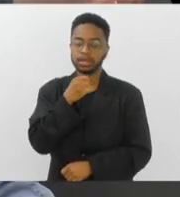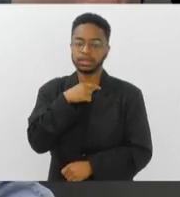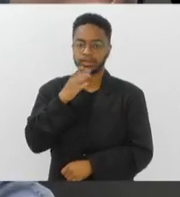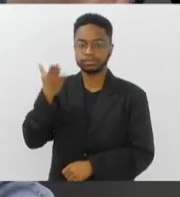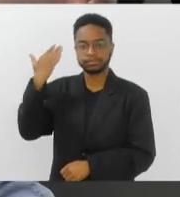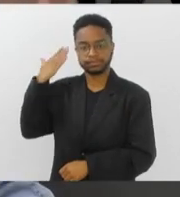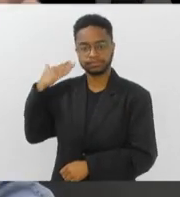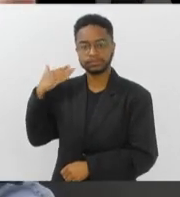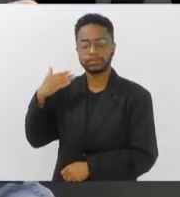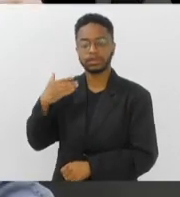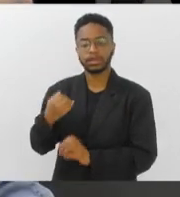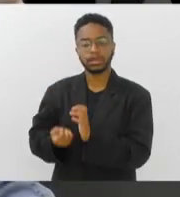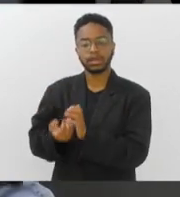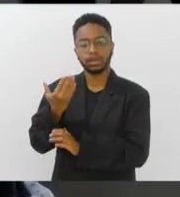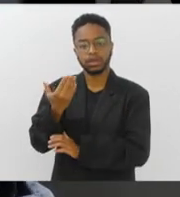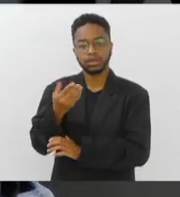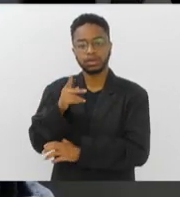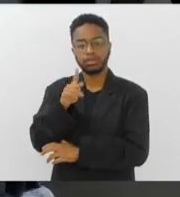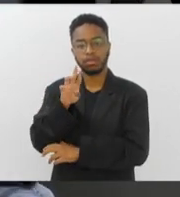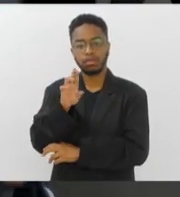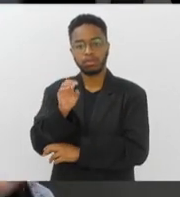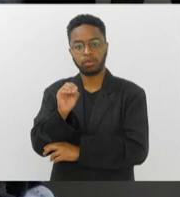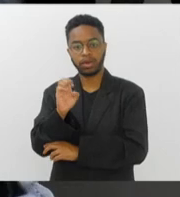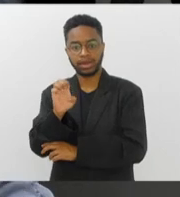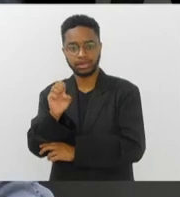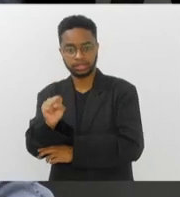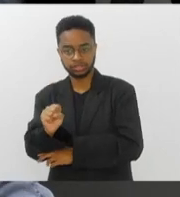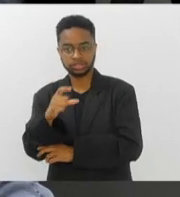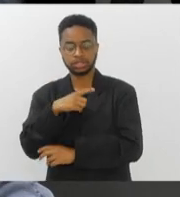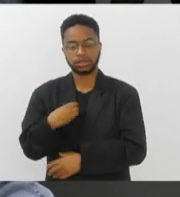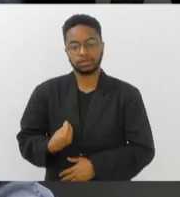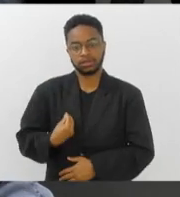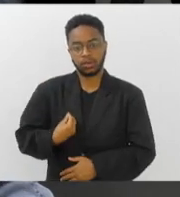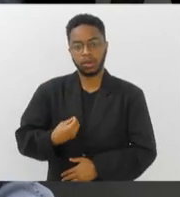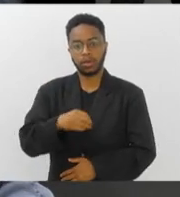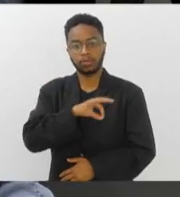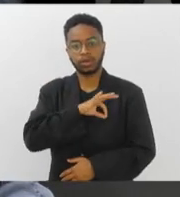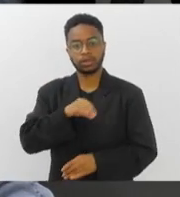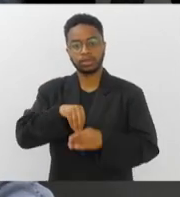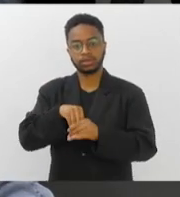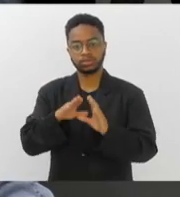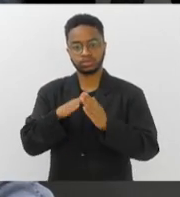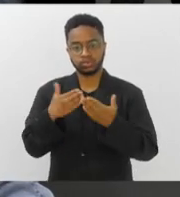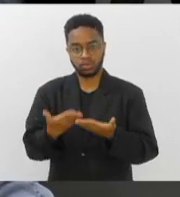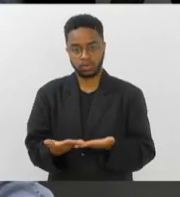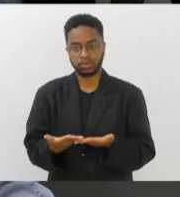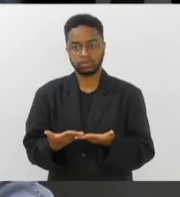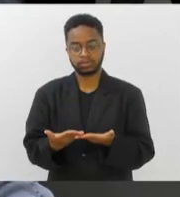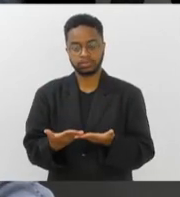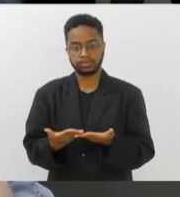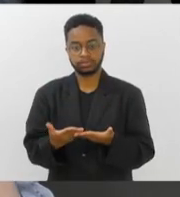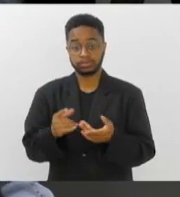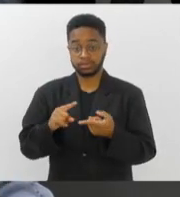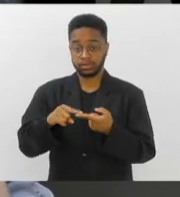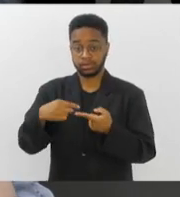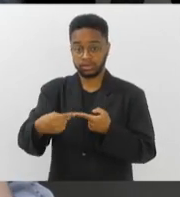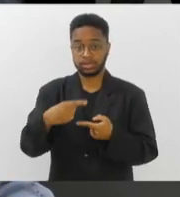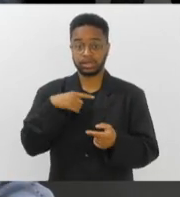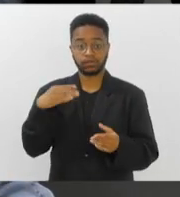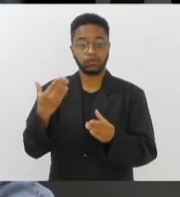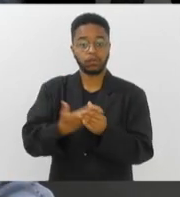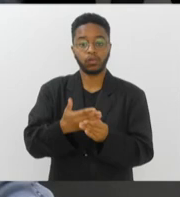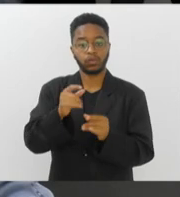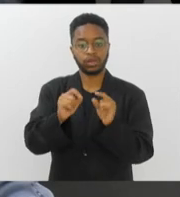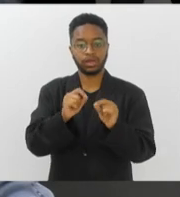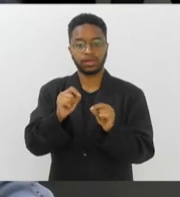anos a implementação do PROEX com a presença de policiais dentro das escolas, e depois uma ação judicial fez com